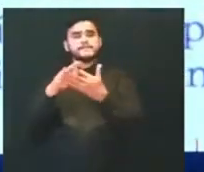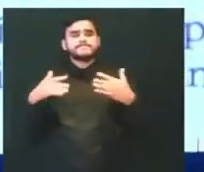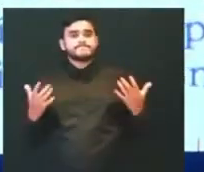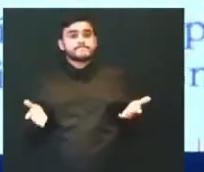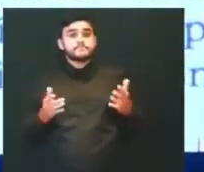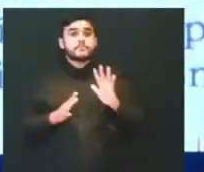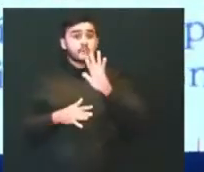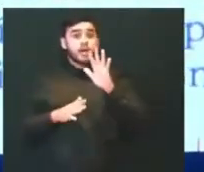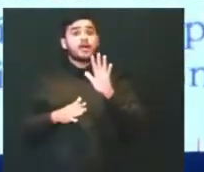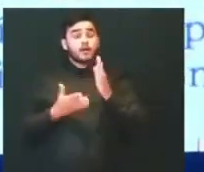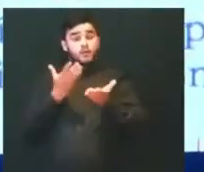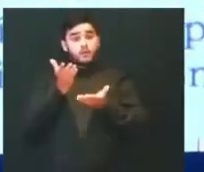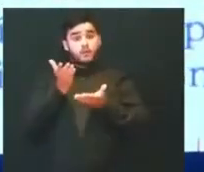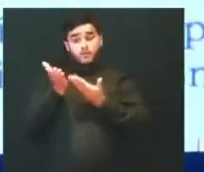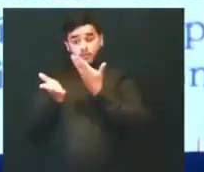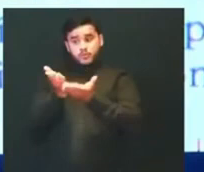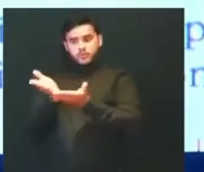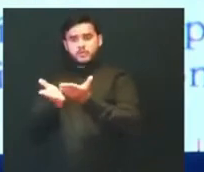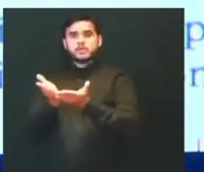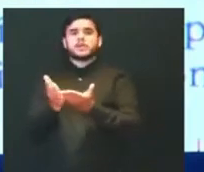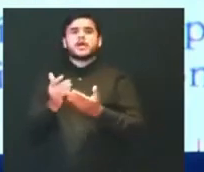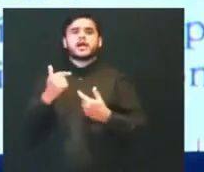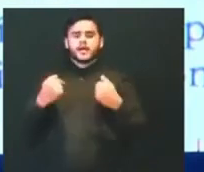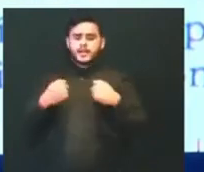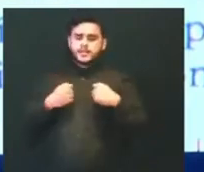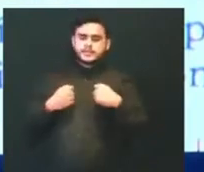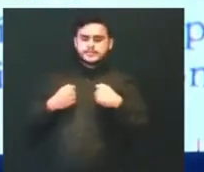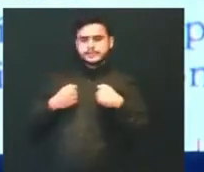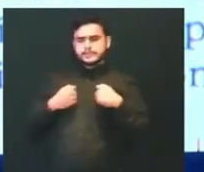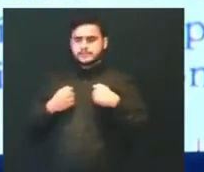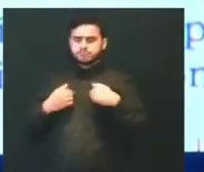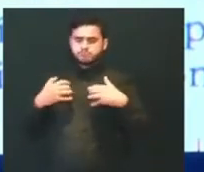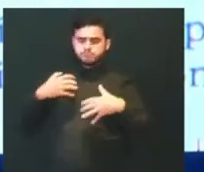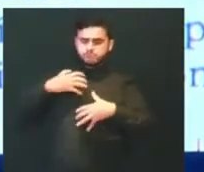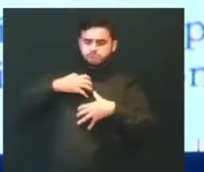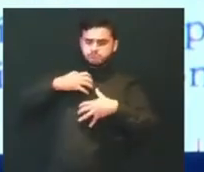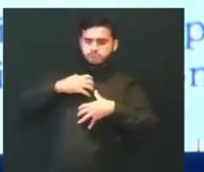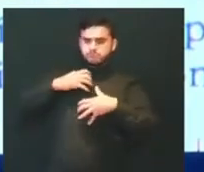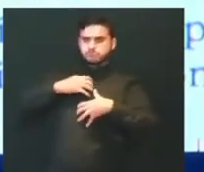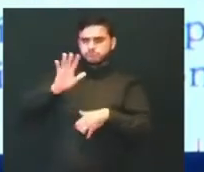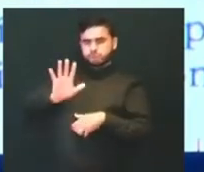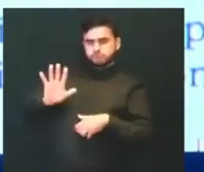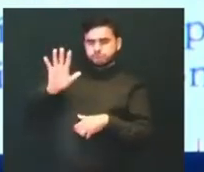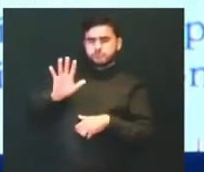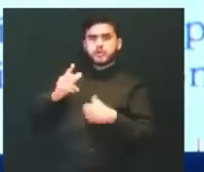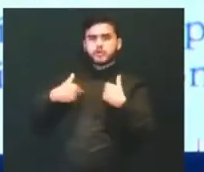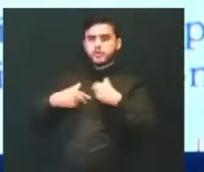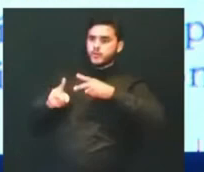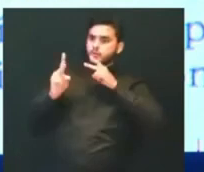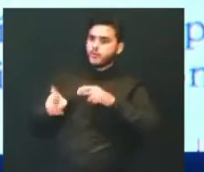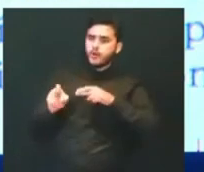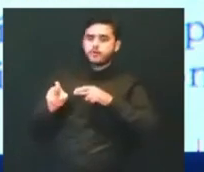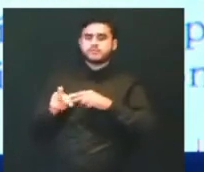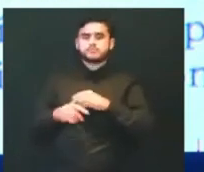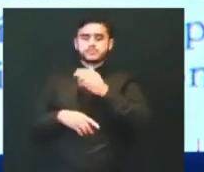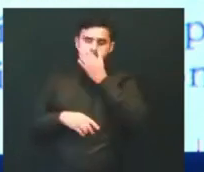vezes o cuidador ele sofre de sintomas parecidos com o do paciente oncológico. Eu pego muito casos no